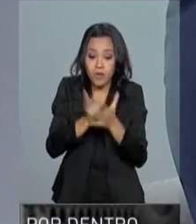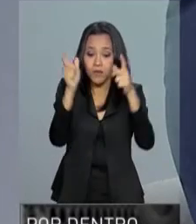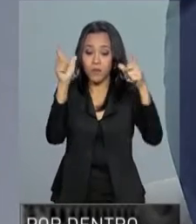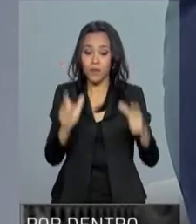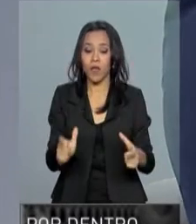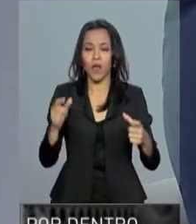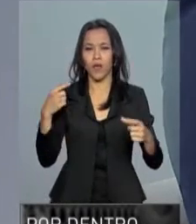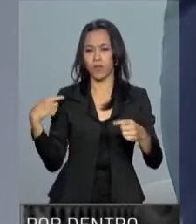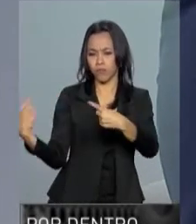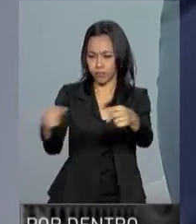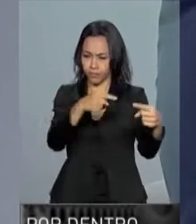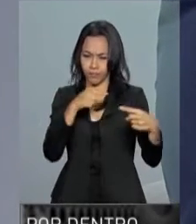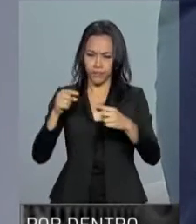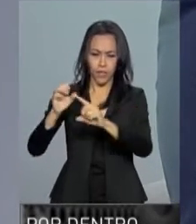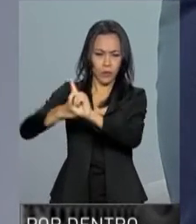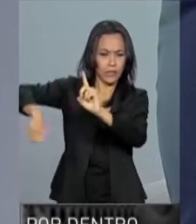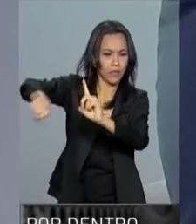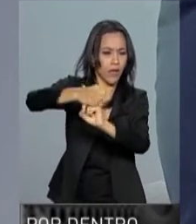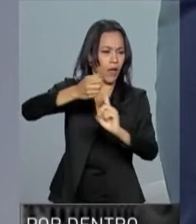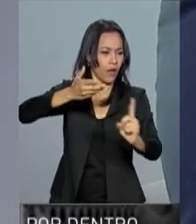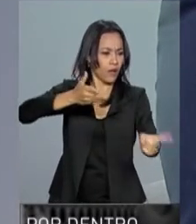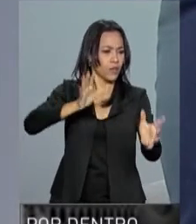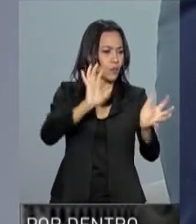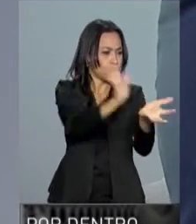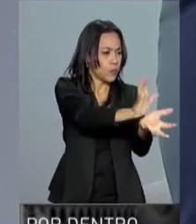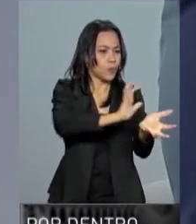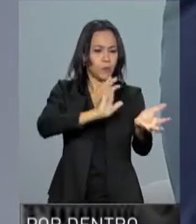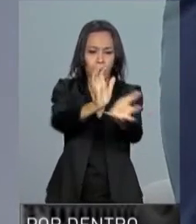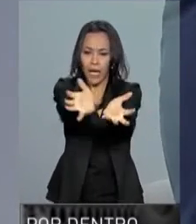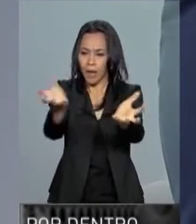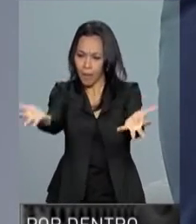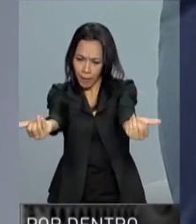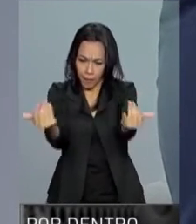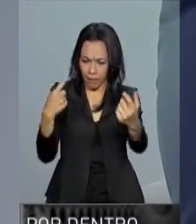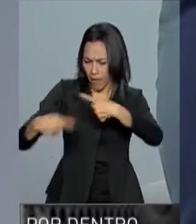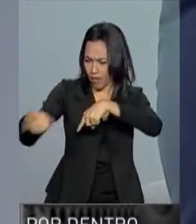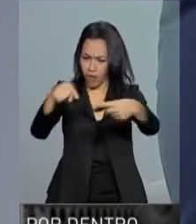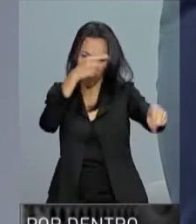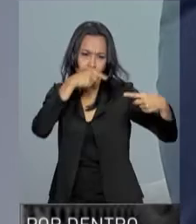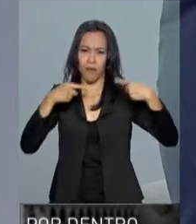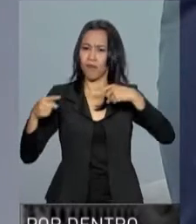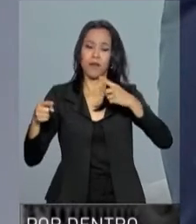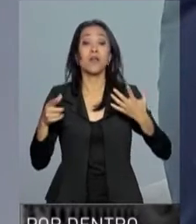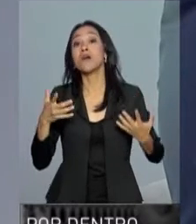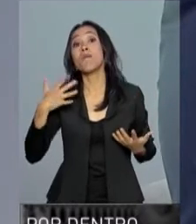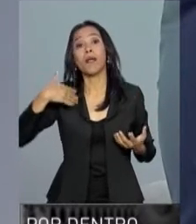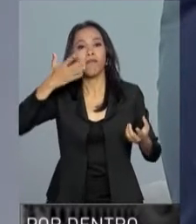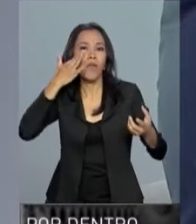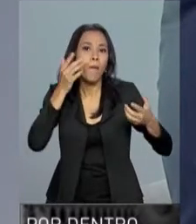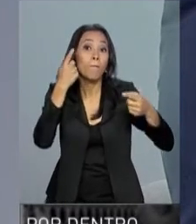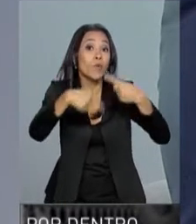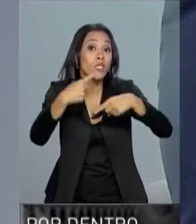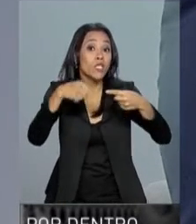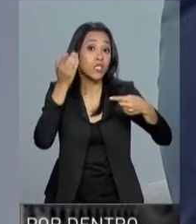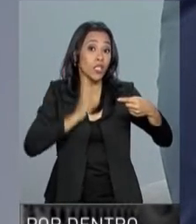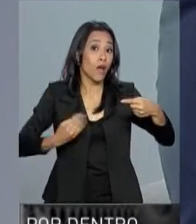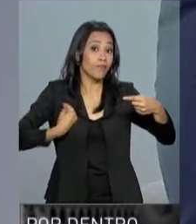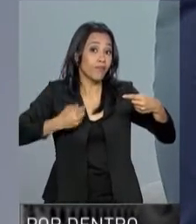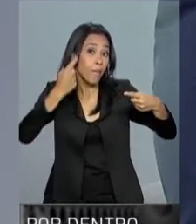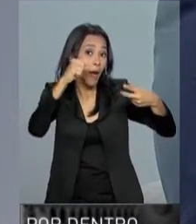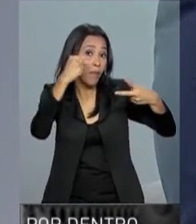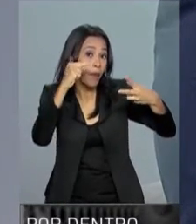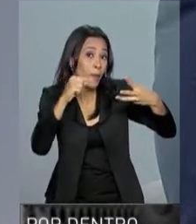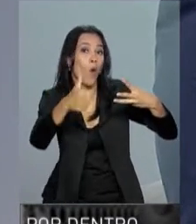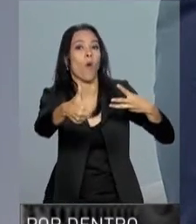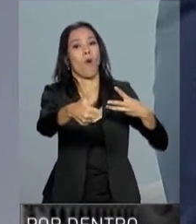entre a cidade civil e os representantes governamentais é não só para aferir as políticas já existentes